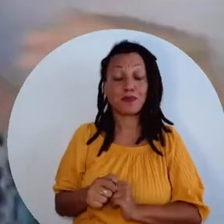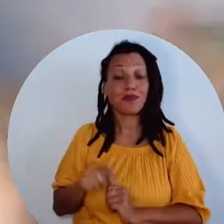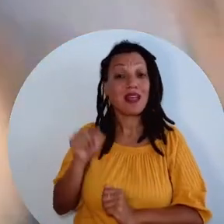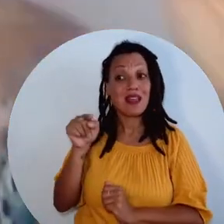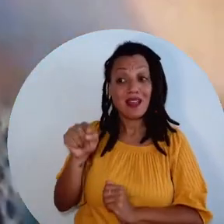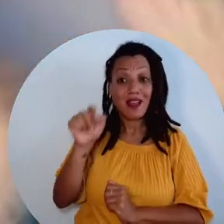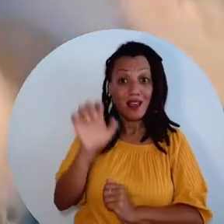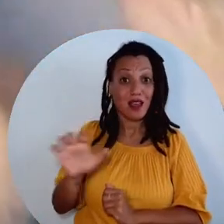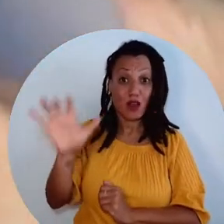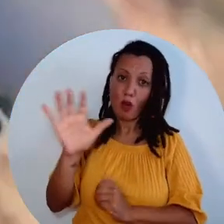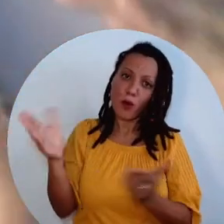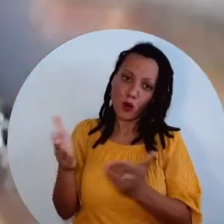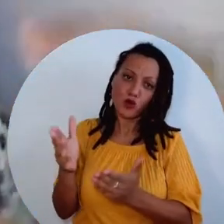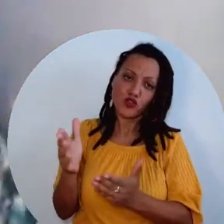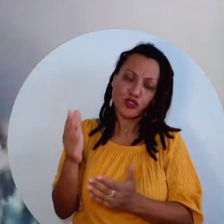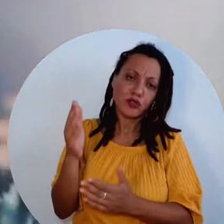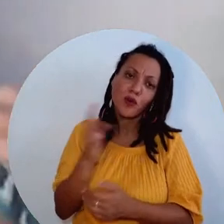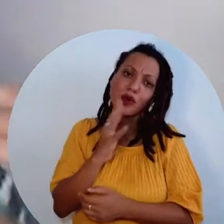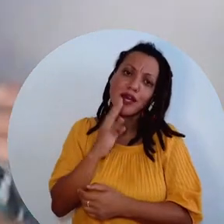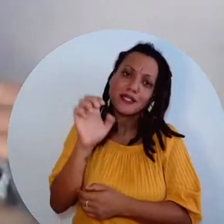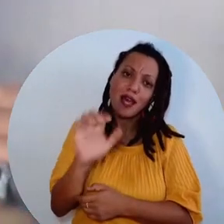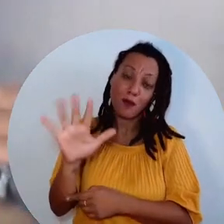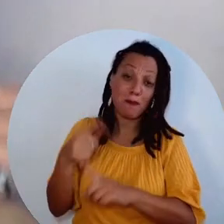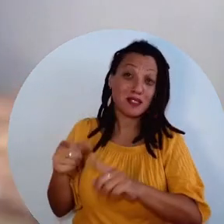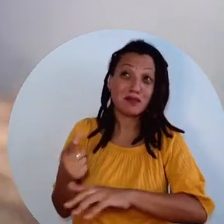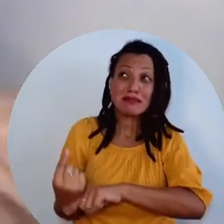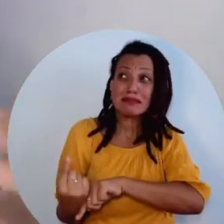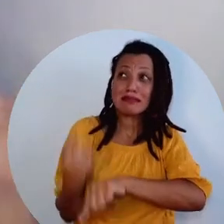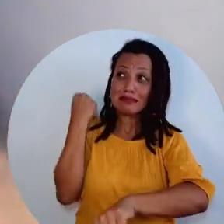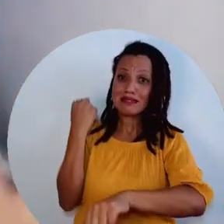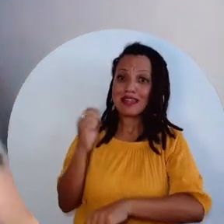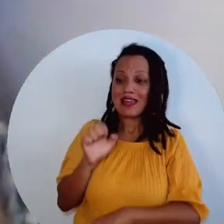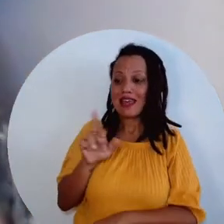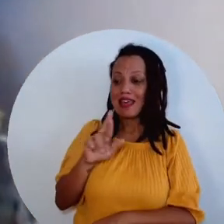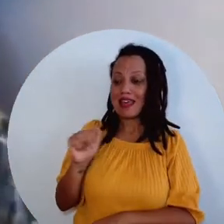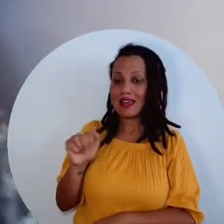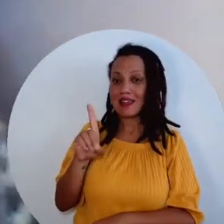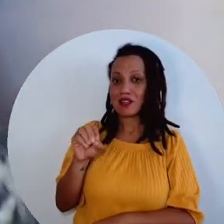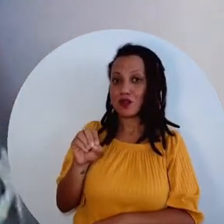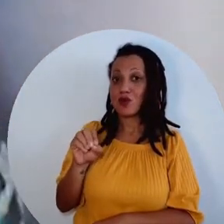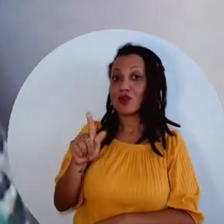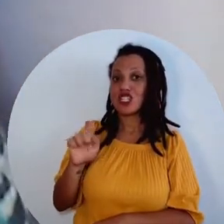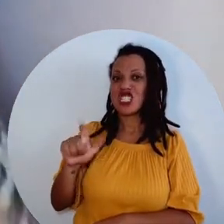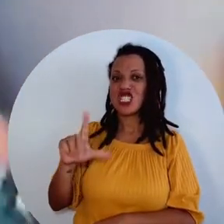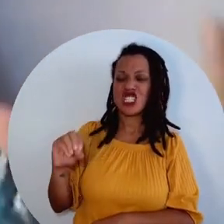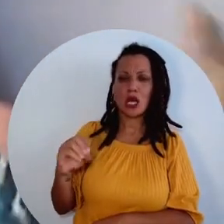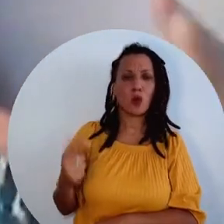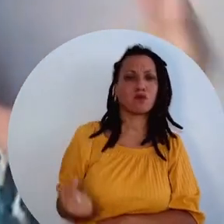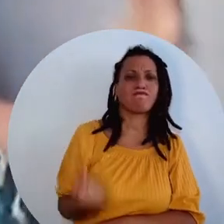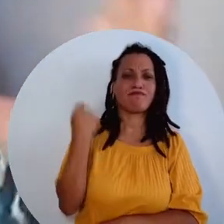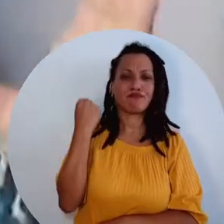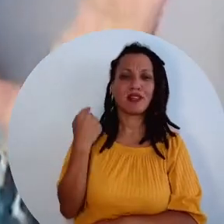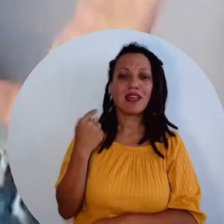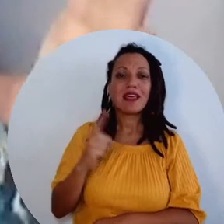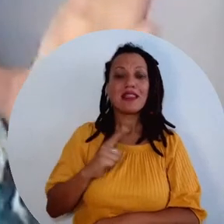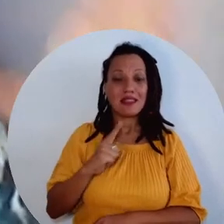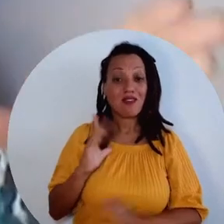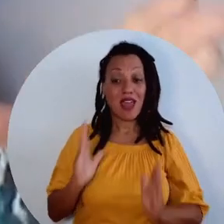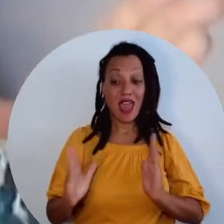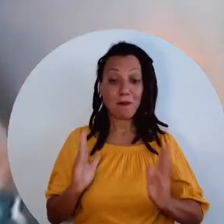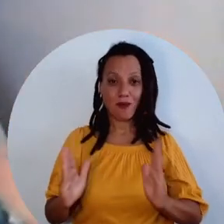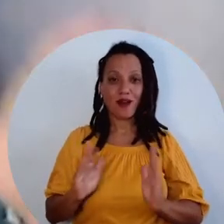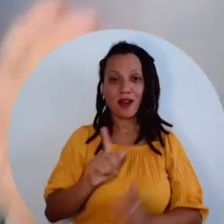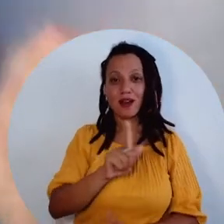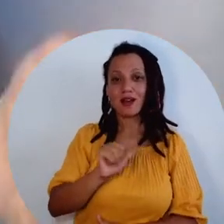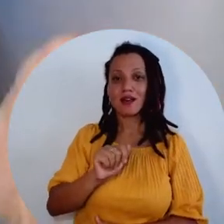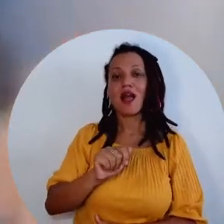primeiras comunidades que ainda vivem sobre a era do gelo, né? Porque a última glaciação, que são tempos de